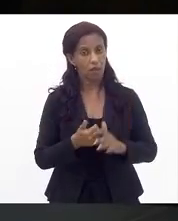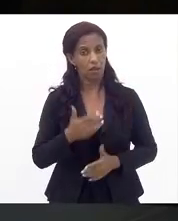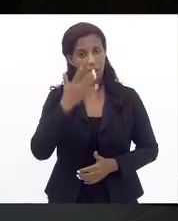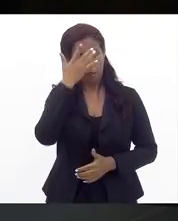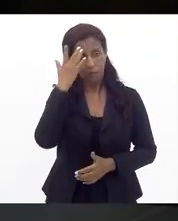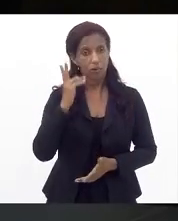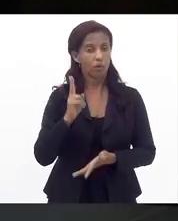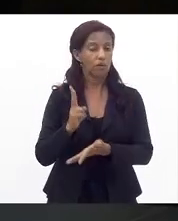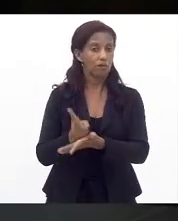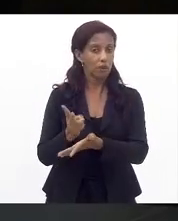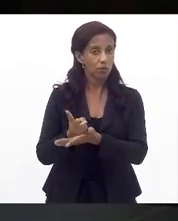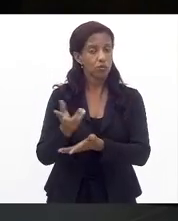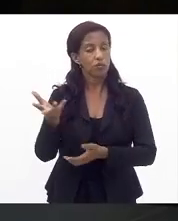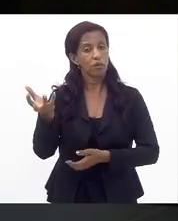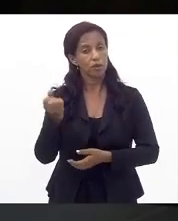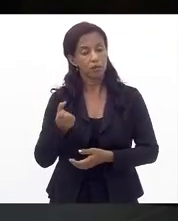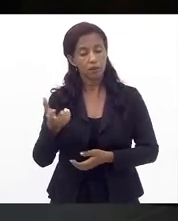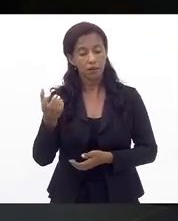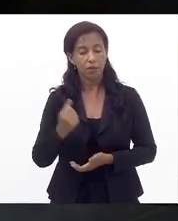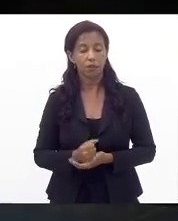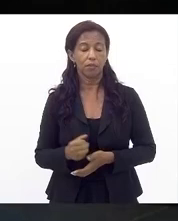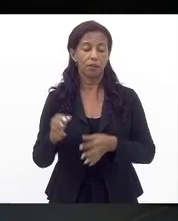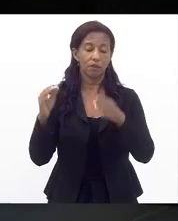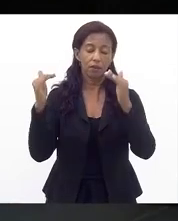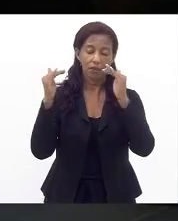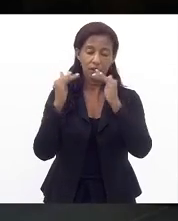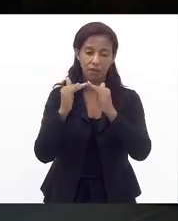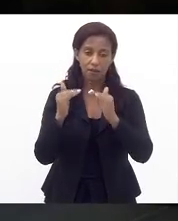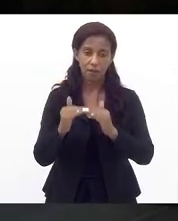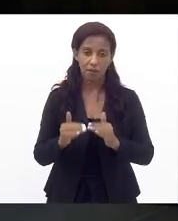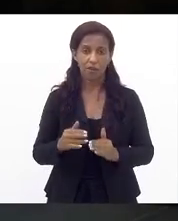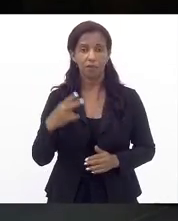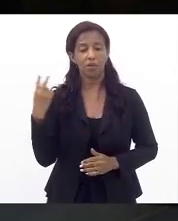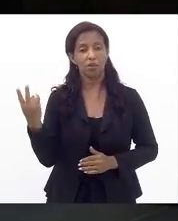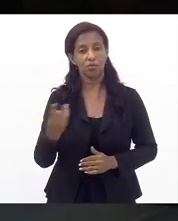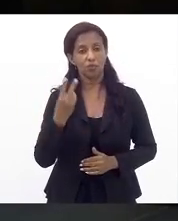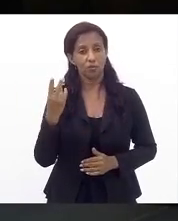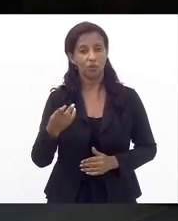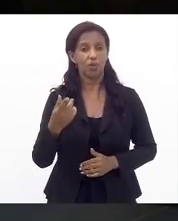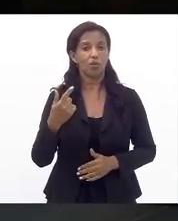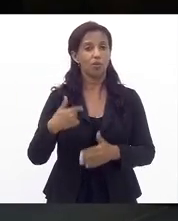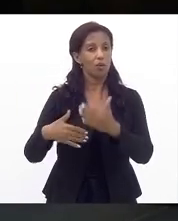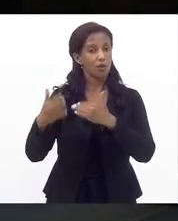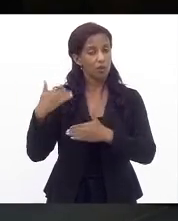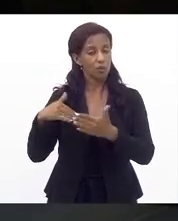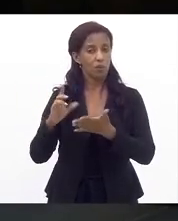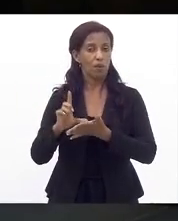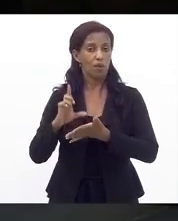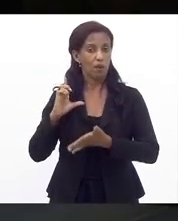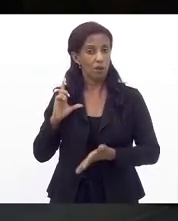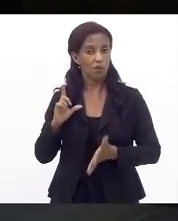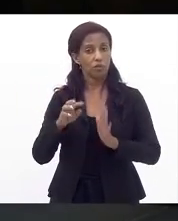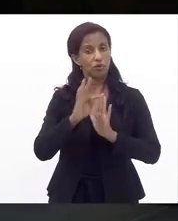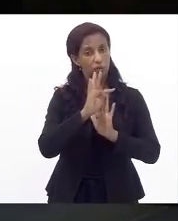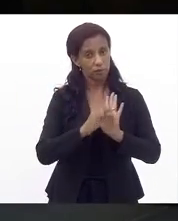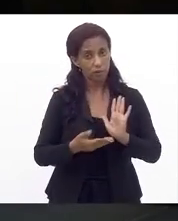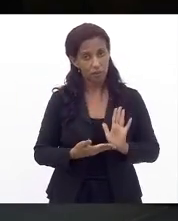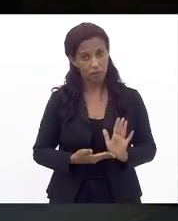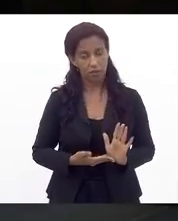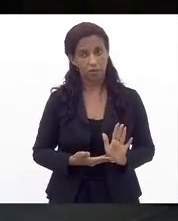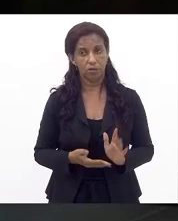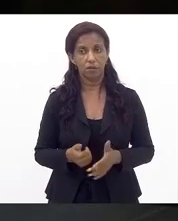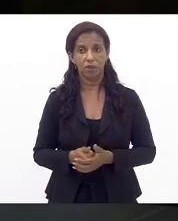pessoa vai continuar recebendo exatamente o valor da contribuição como abono de permanência isso tá no texto